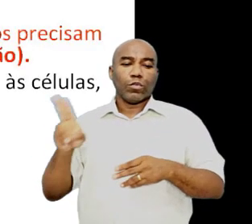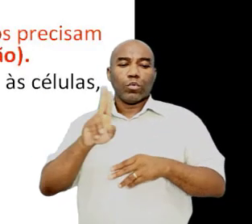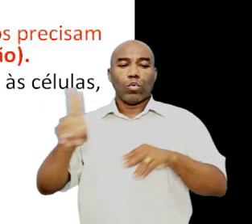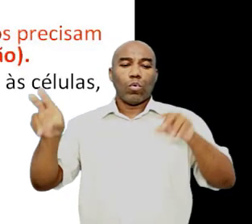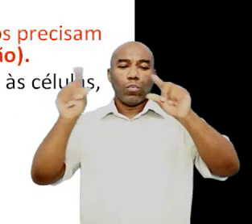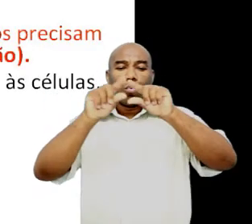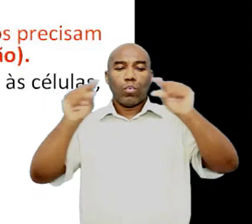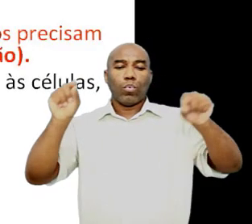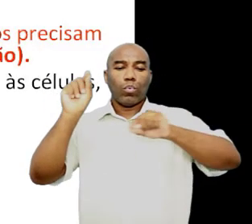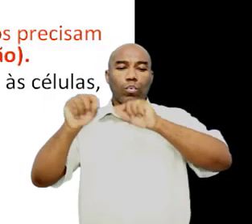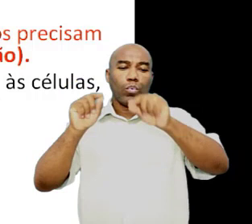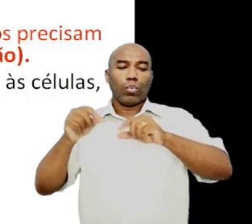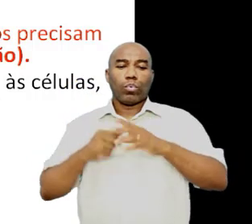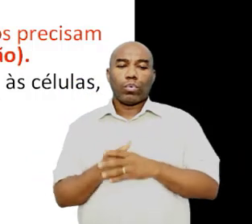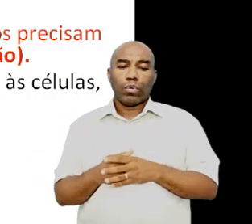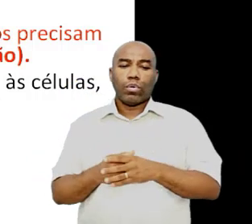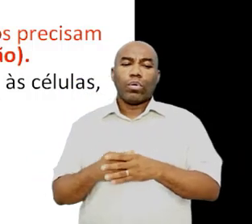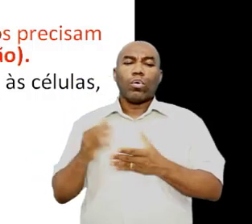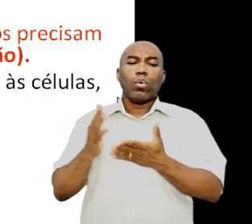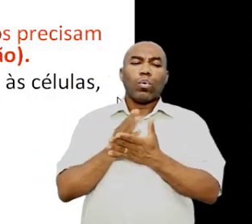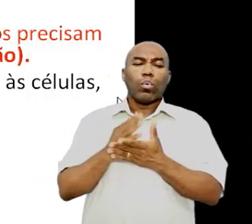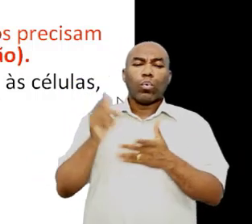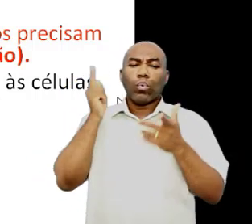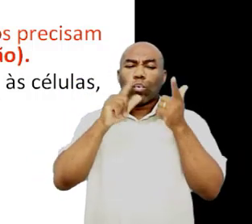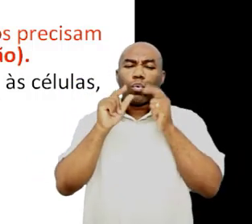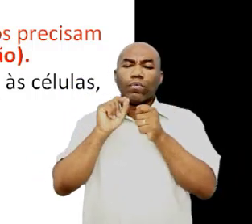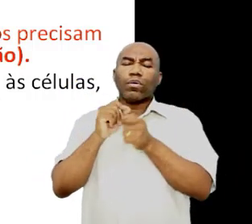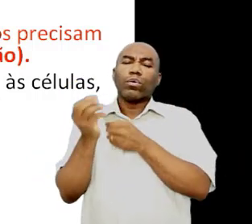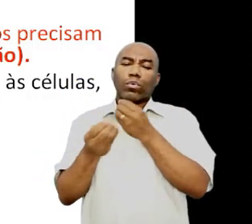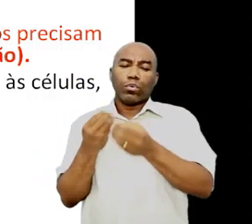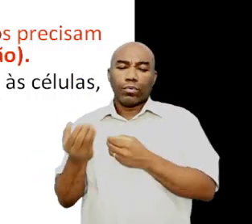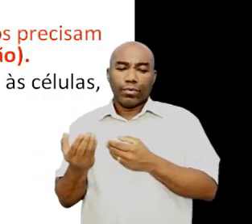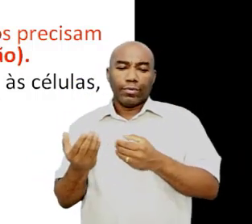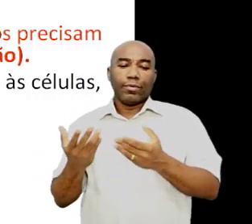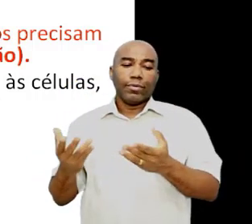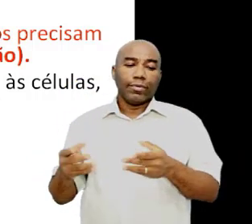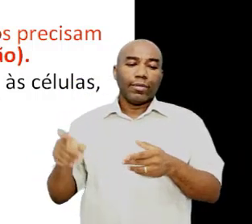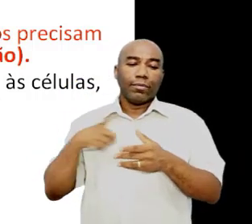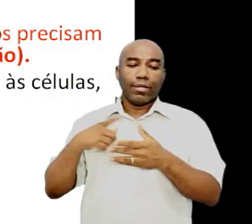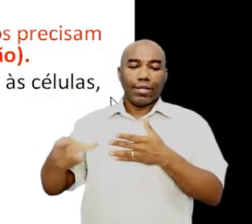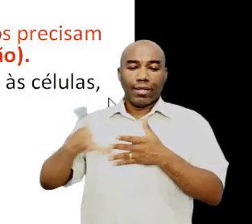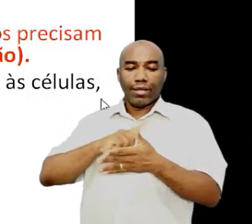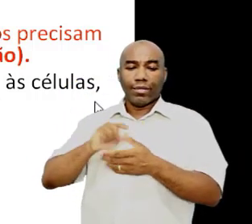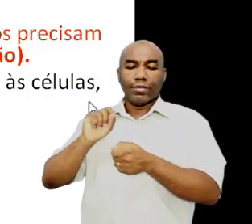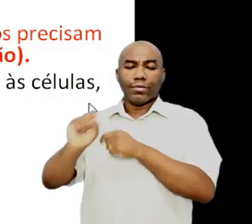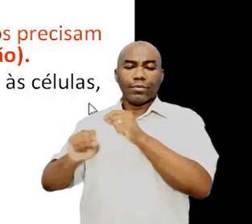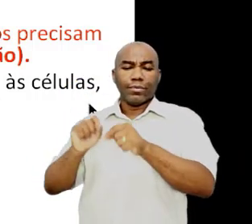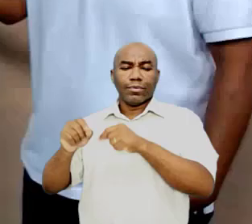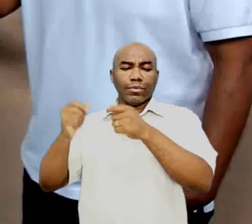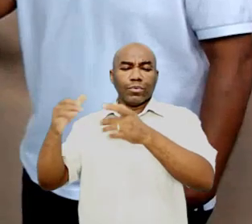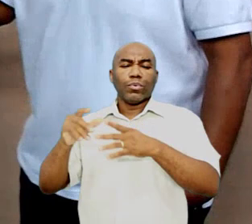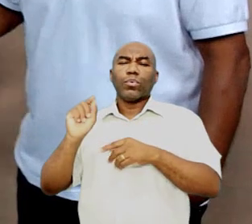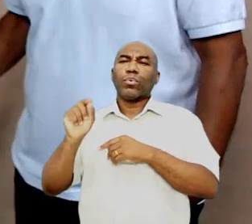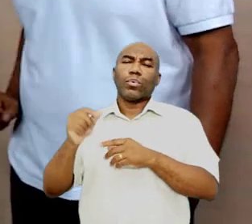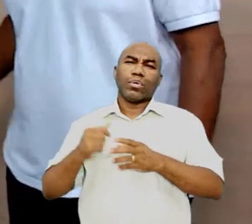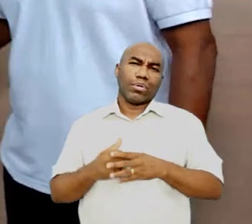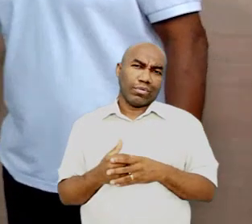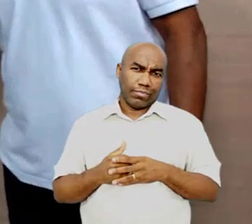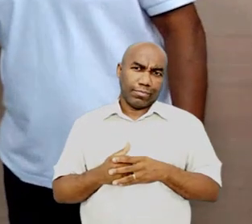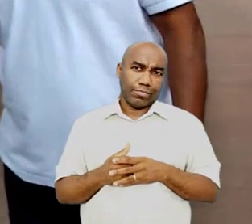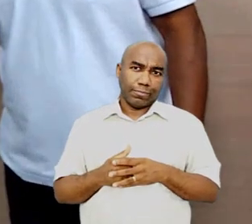estruturais. Caramba, hemaglutinina são proteínas não estruturais. O que quer dizer isso? O que quer dizer